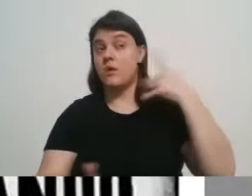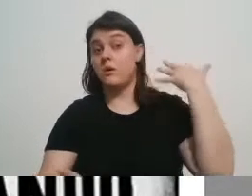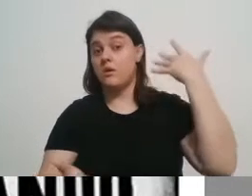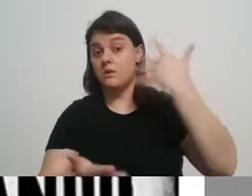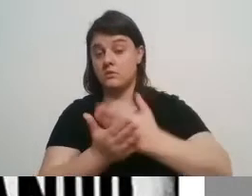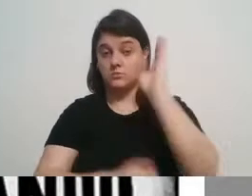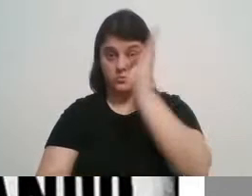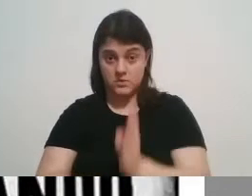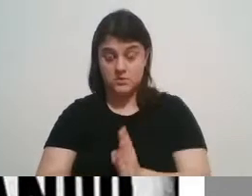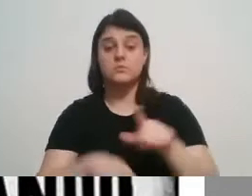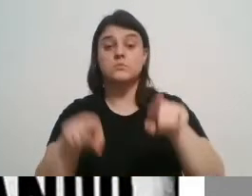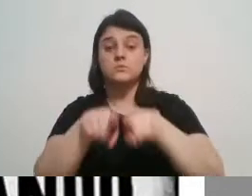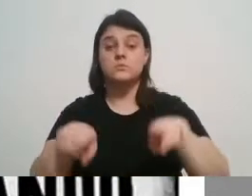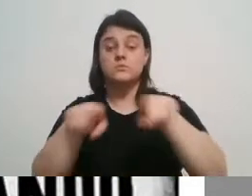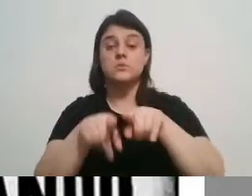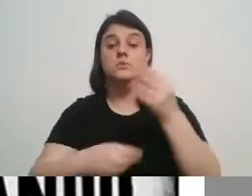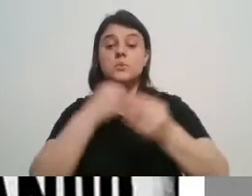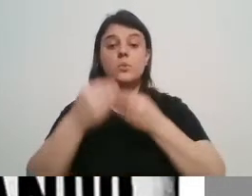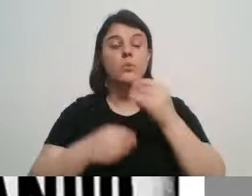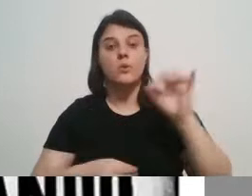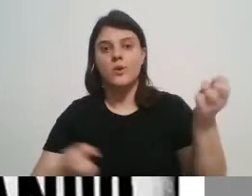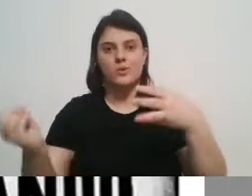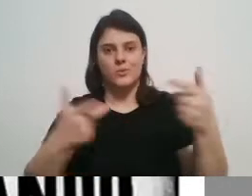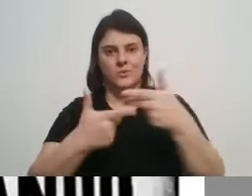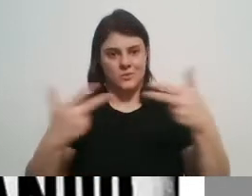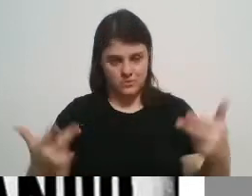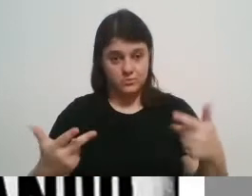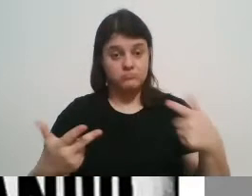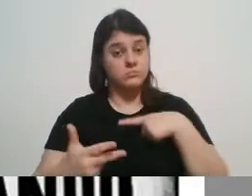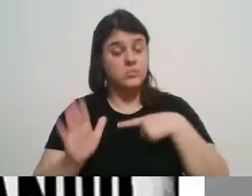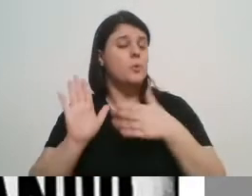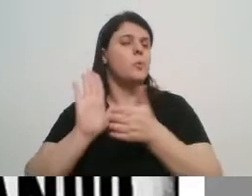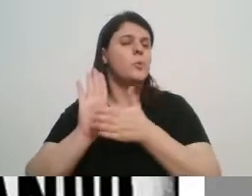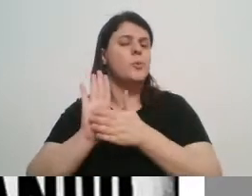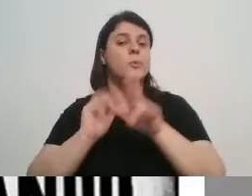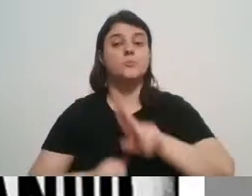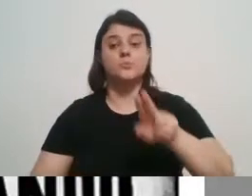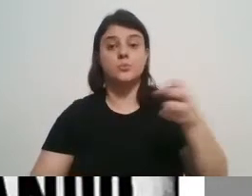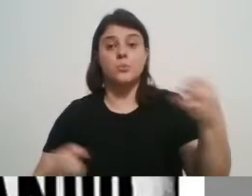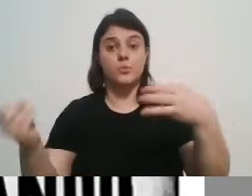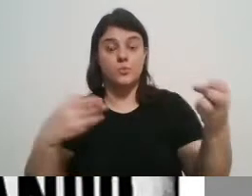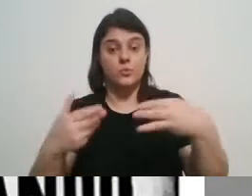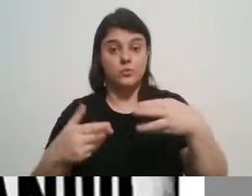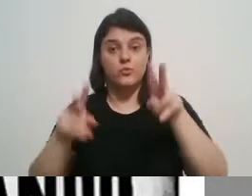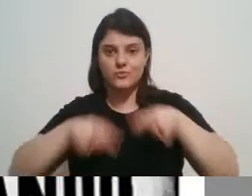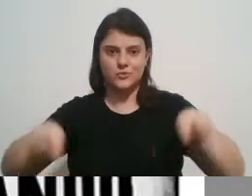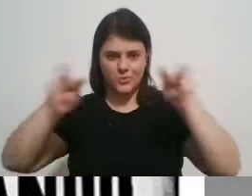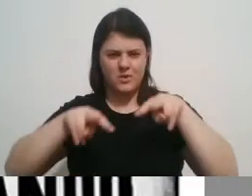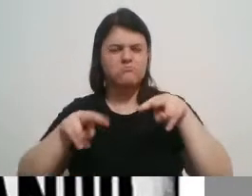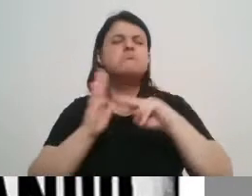pelo uso inovador, né, uma proposta de uso inovador de uma proposta visual. O que isso